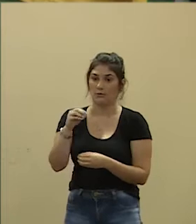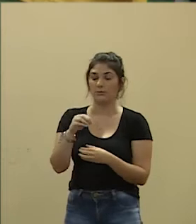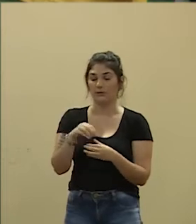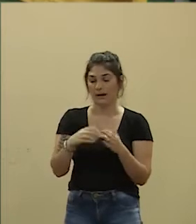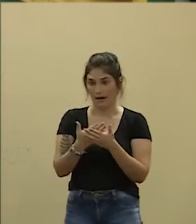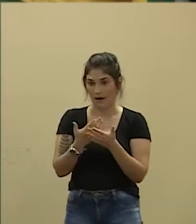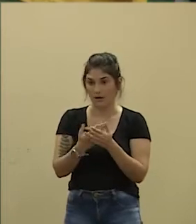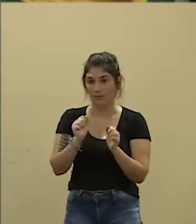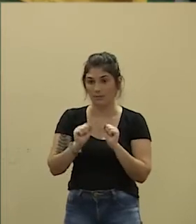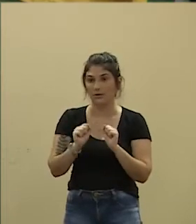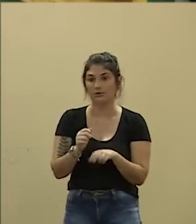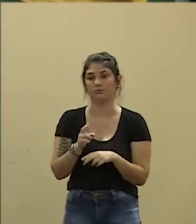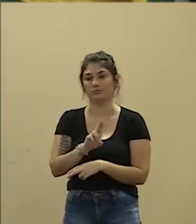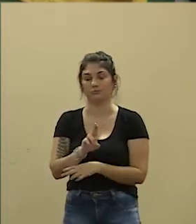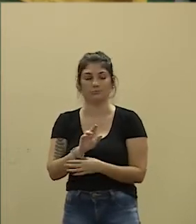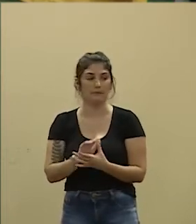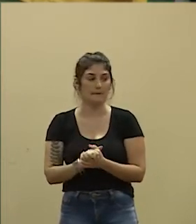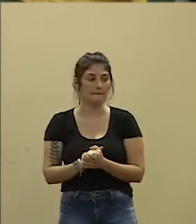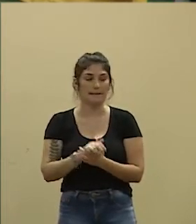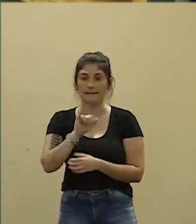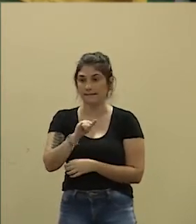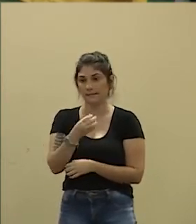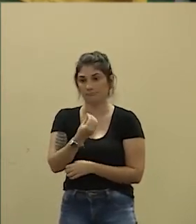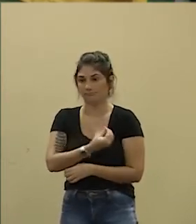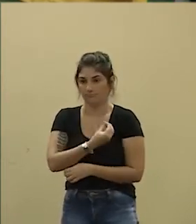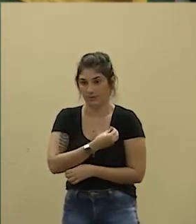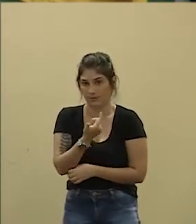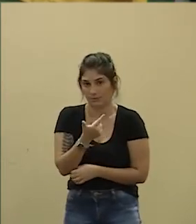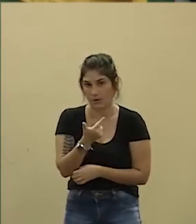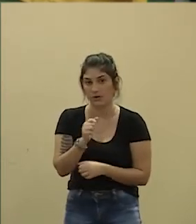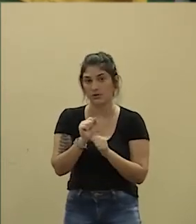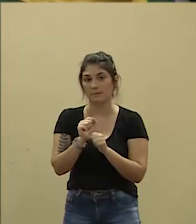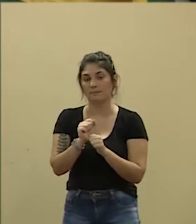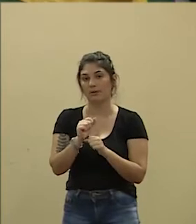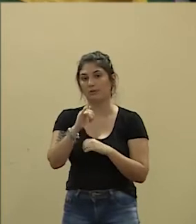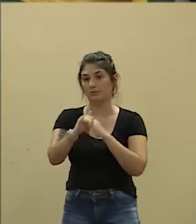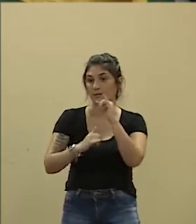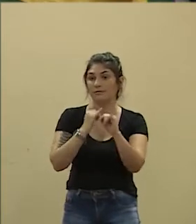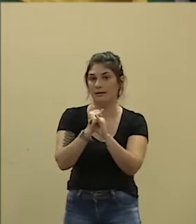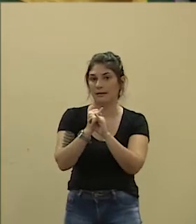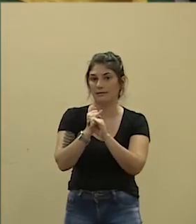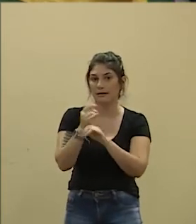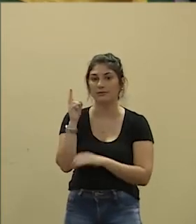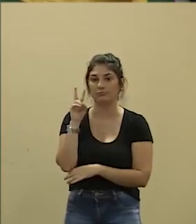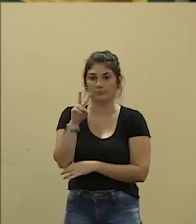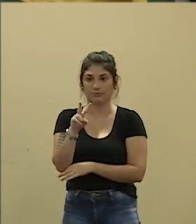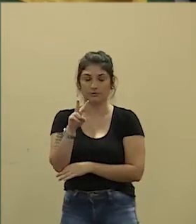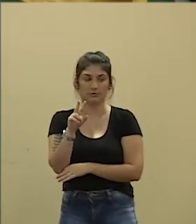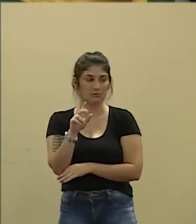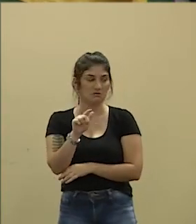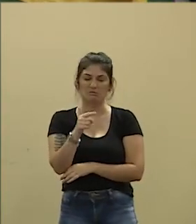algo próximo a gente está fazendo hoje por exemplo não é quem não pode comparecer pode ver pela internet agora ao vivo ou não sei se acho que vai ficar